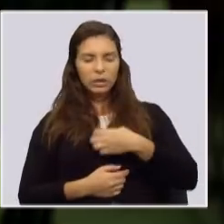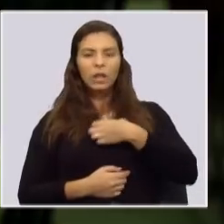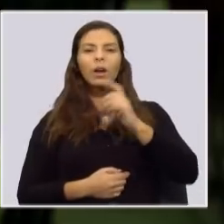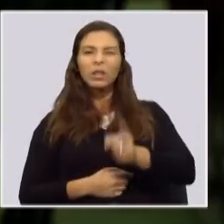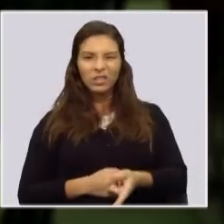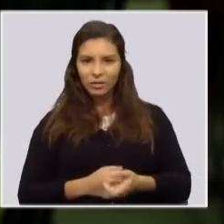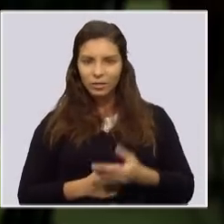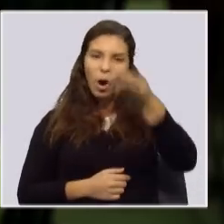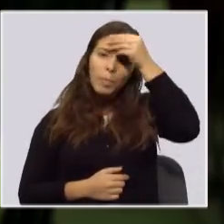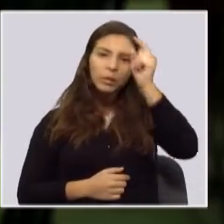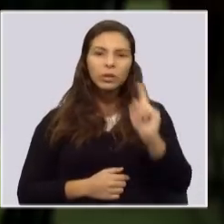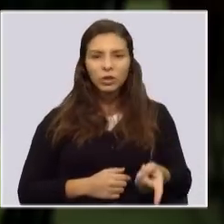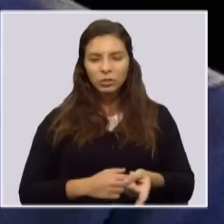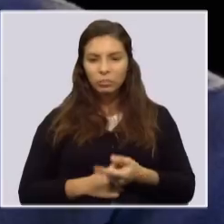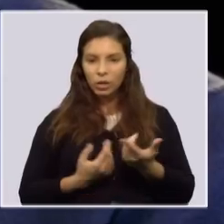que tu aprendeste?